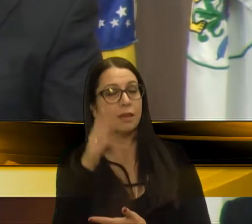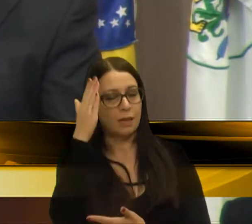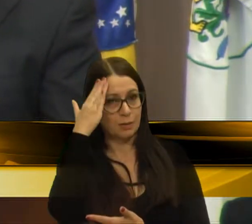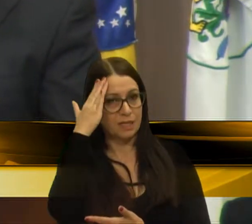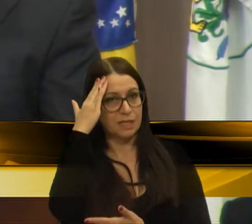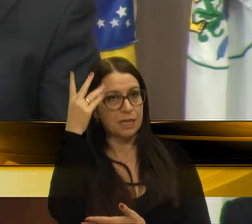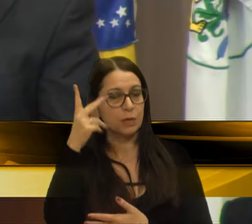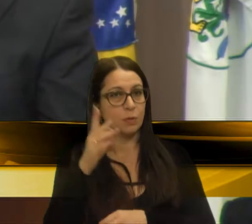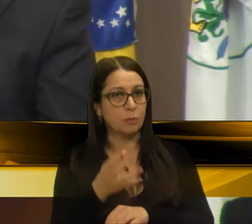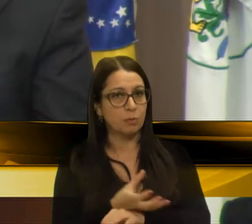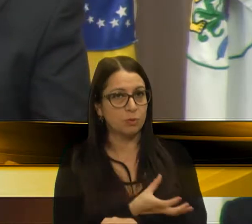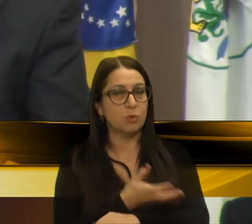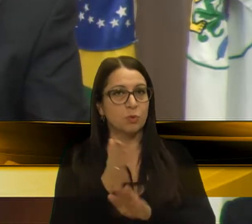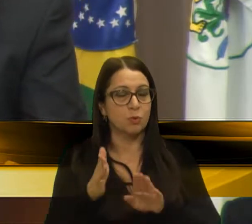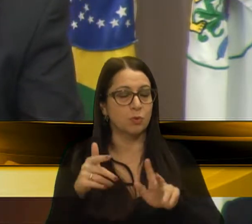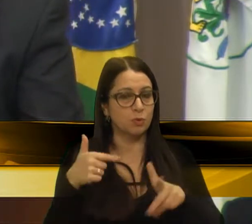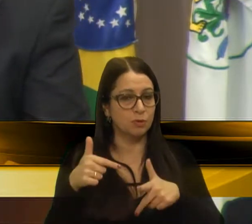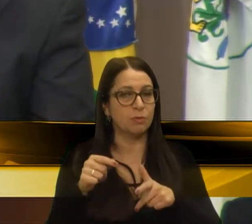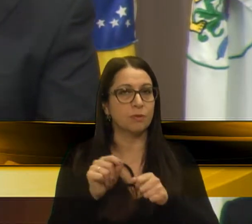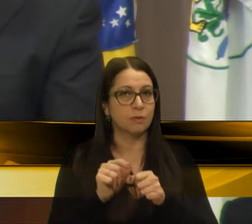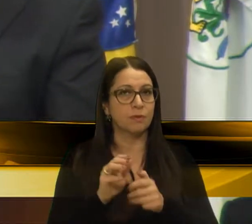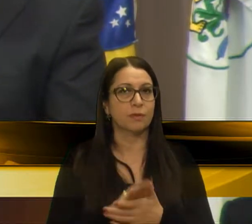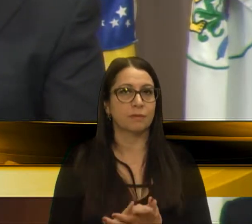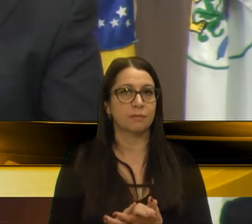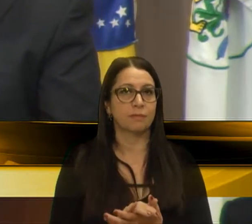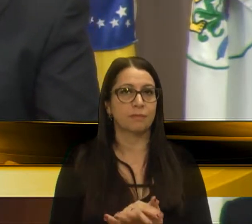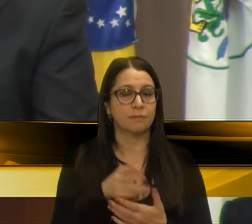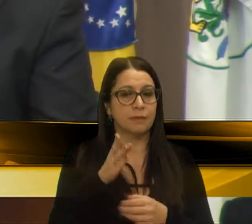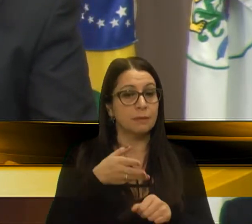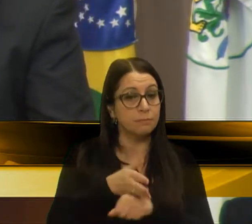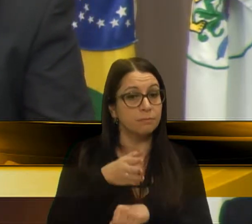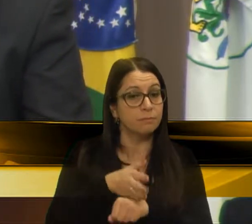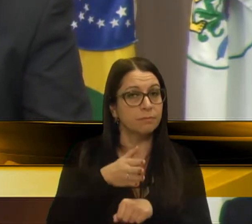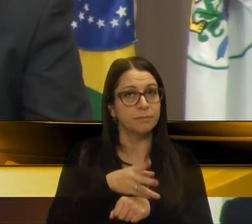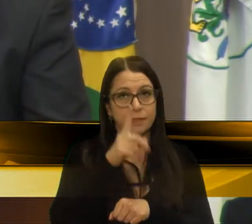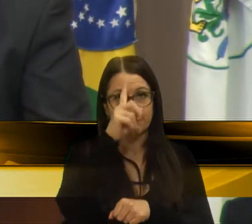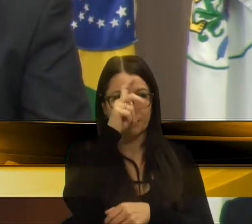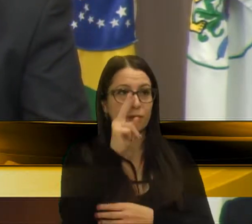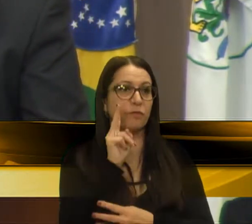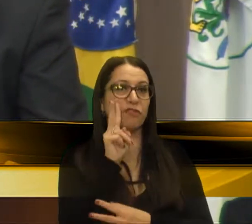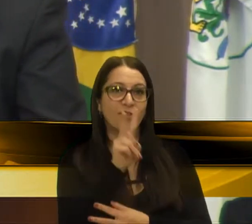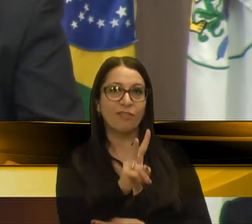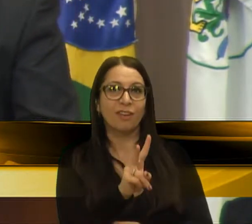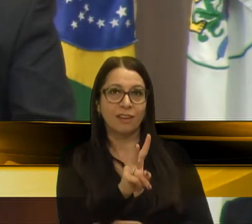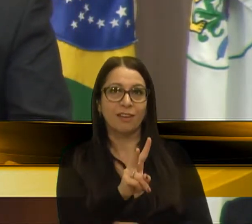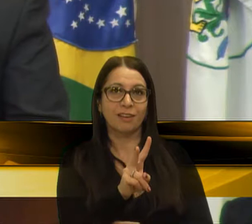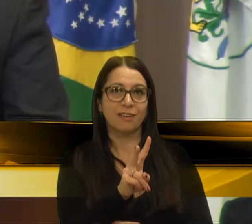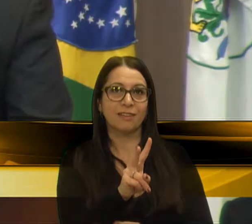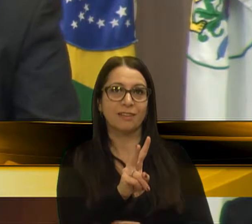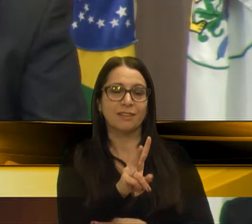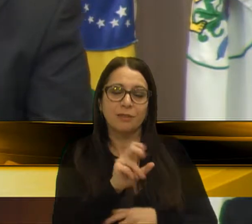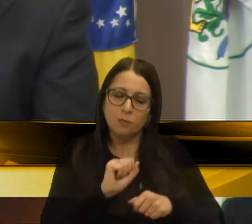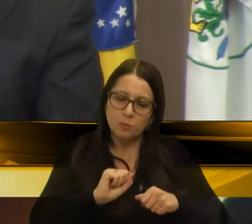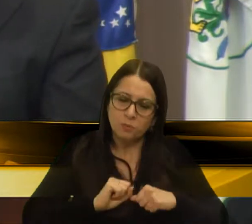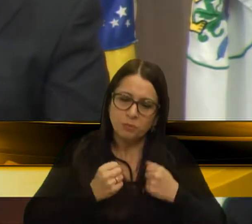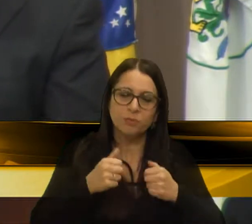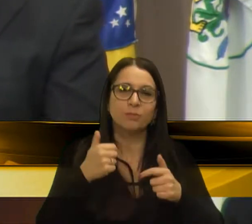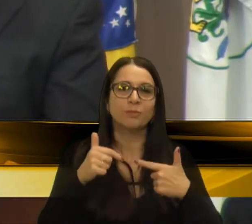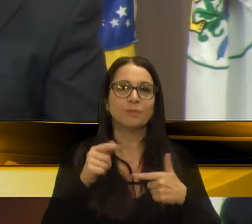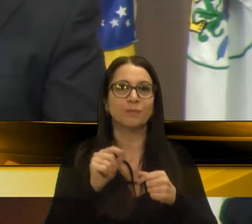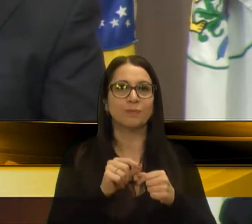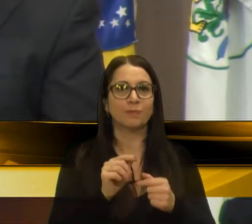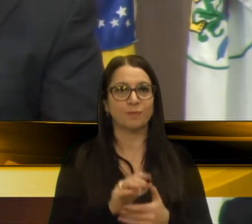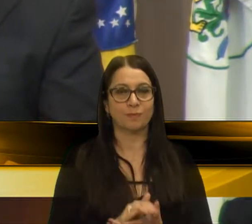sua emoção hoje e o trabalho que nós temos com frequência indo lá no hospital, e a gente vê o seu afinco, o seu trabalho que o senhor